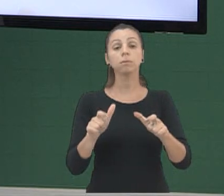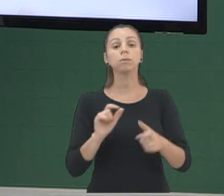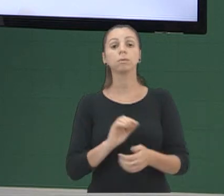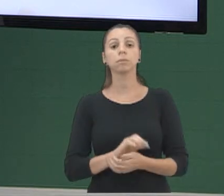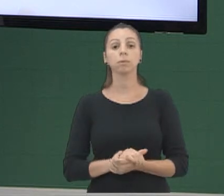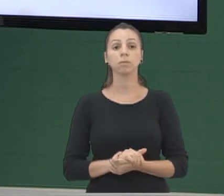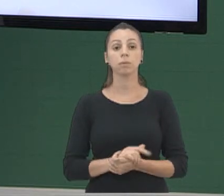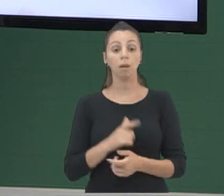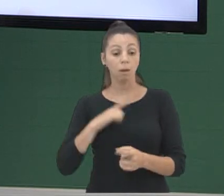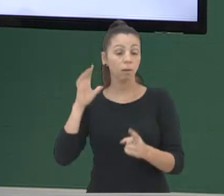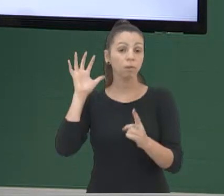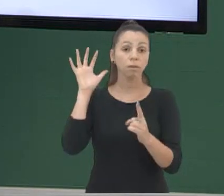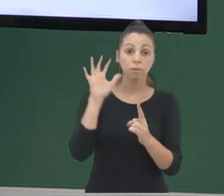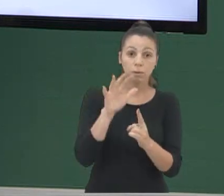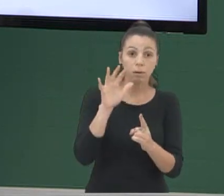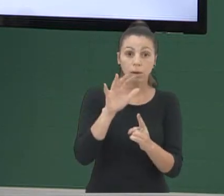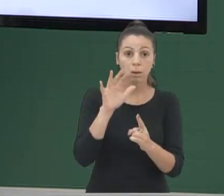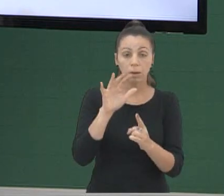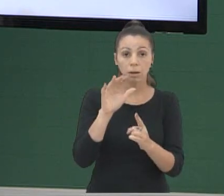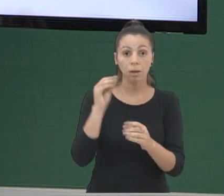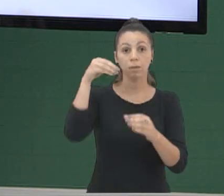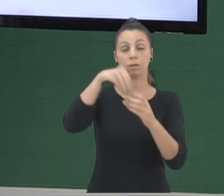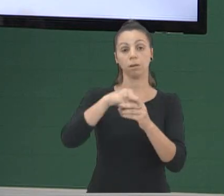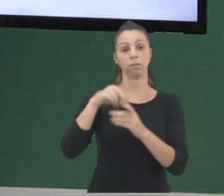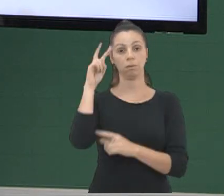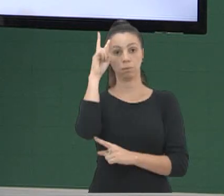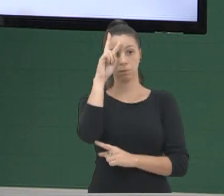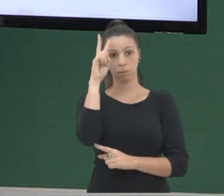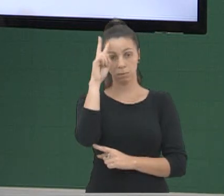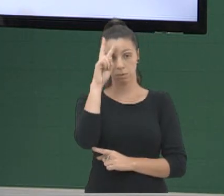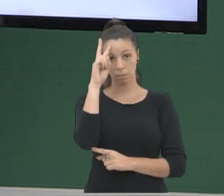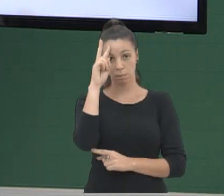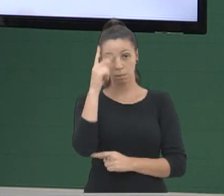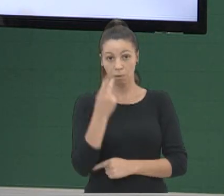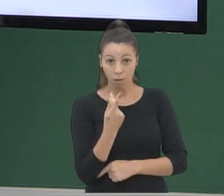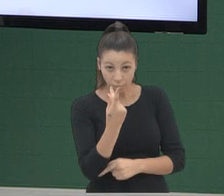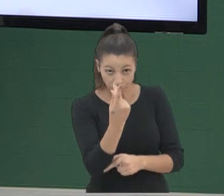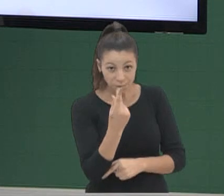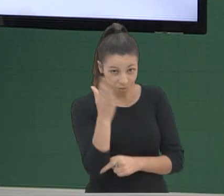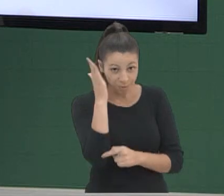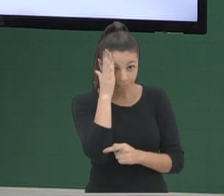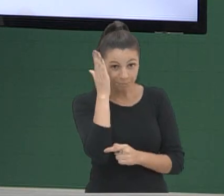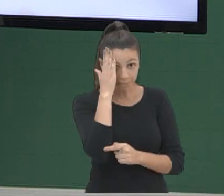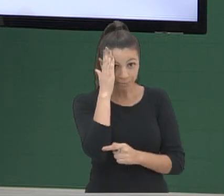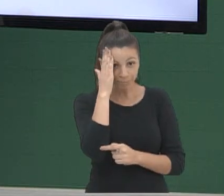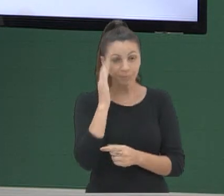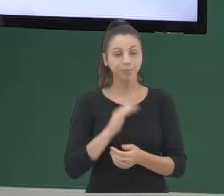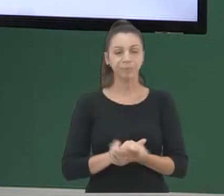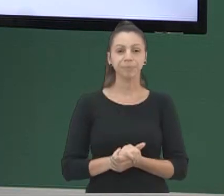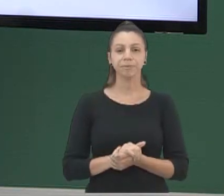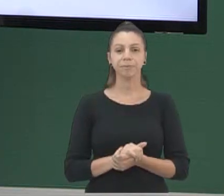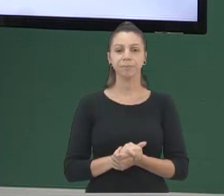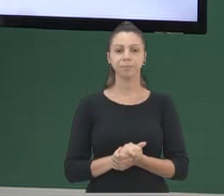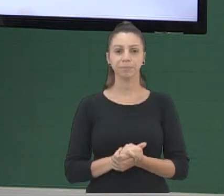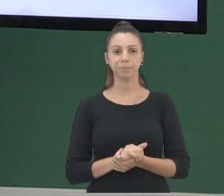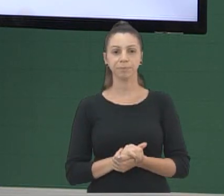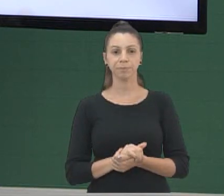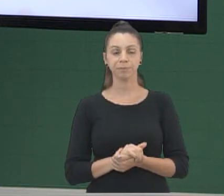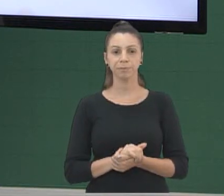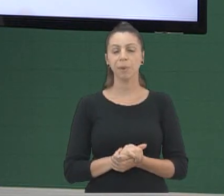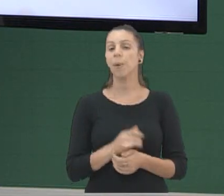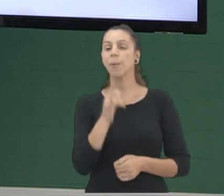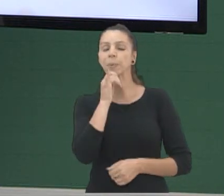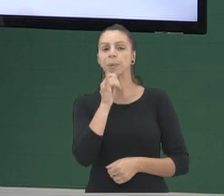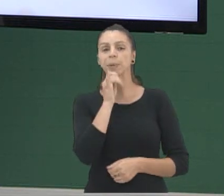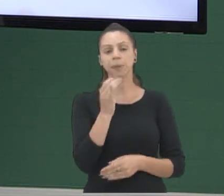vai interferir muito dentro da história. Eu e você sabemos muito disso, não é? Quando a gente você vai